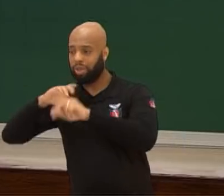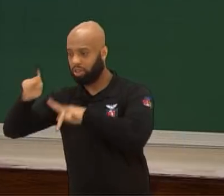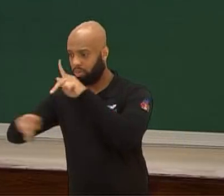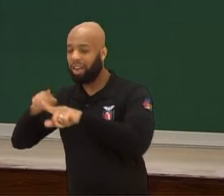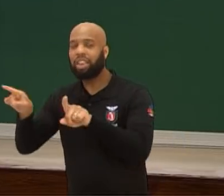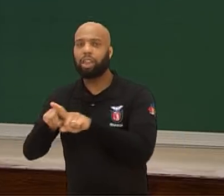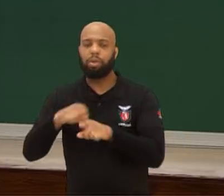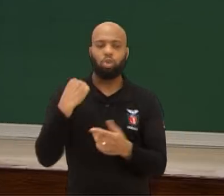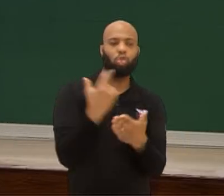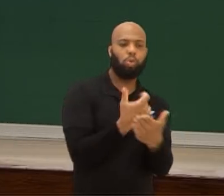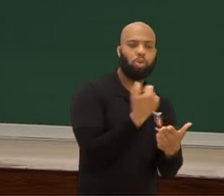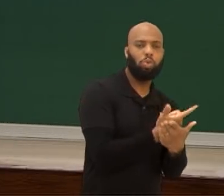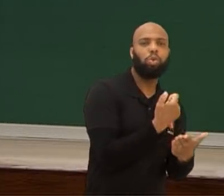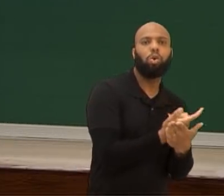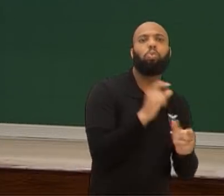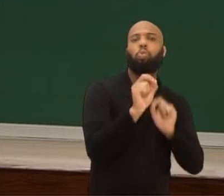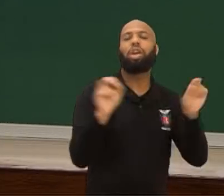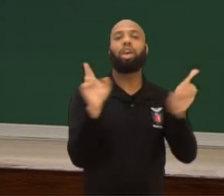o consumo.